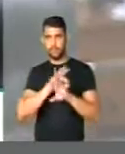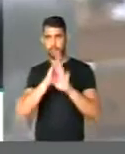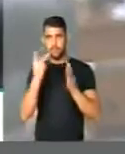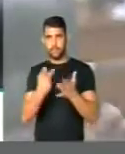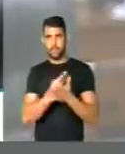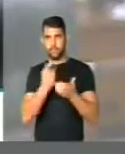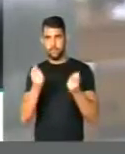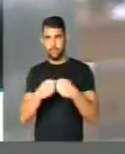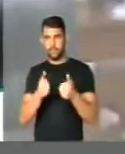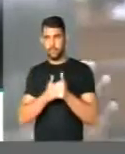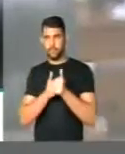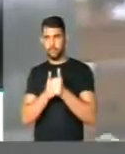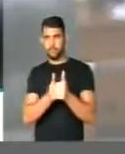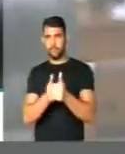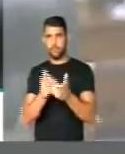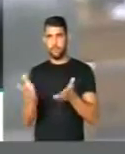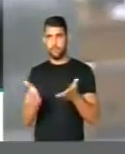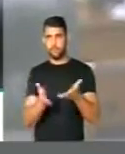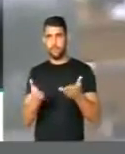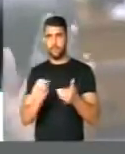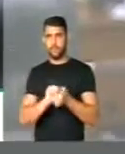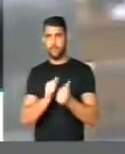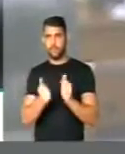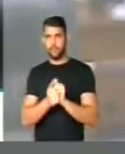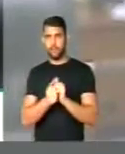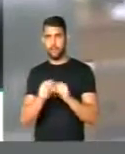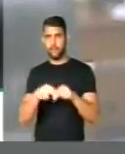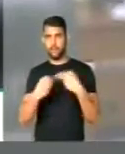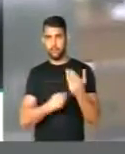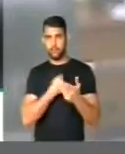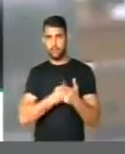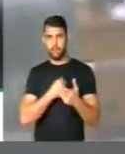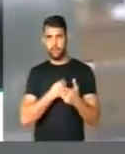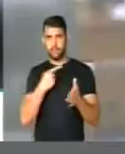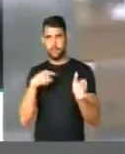coisas possam caminhar da maneira adequada.